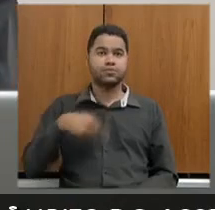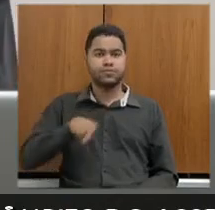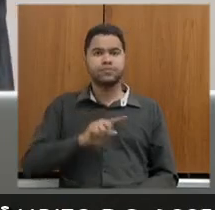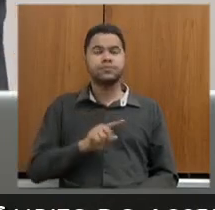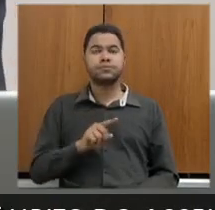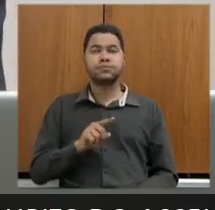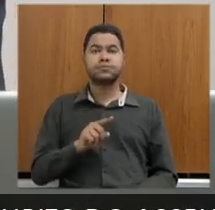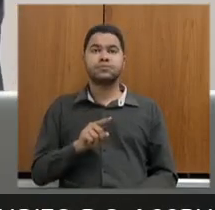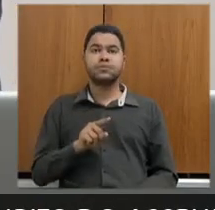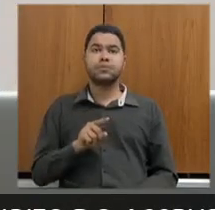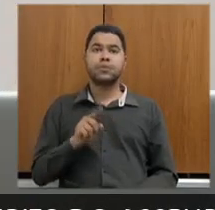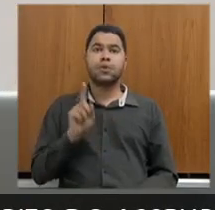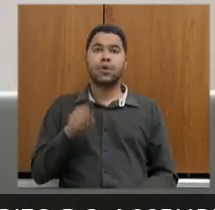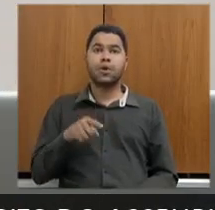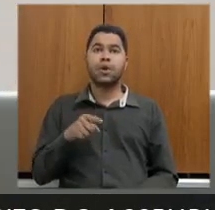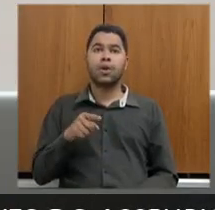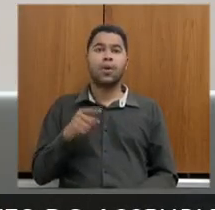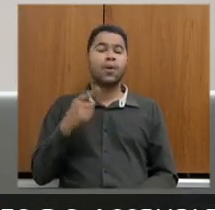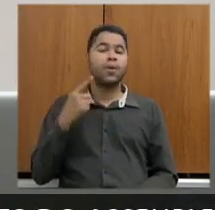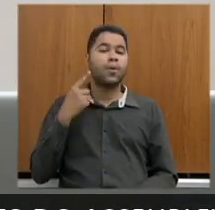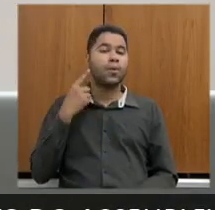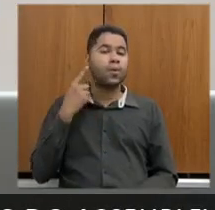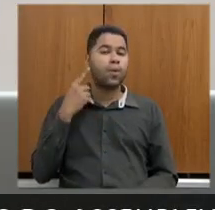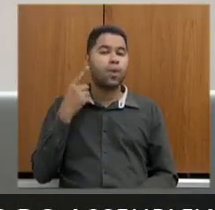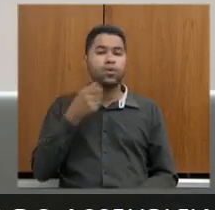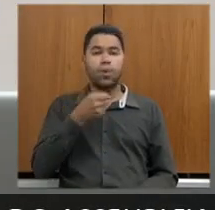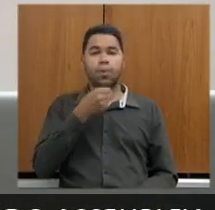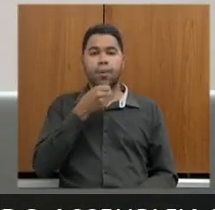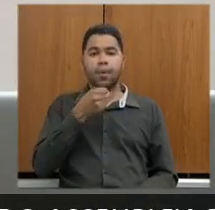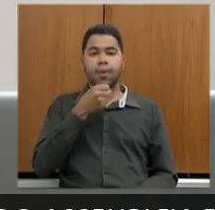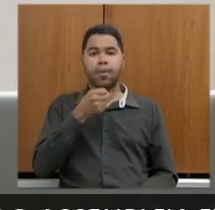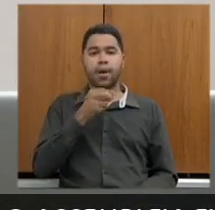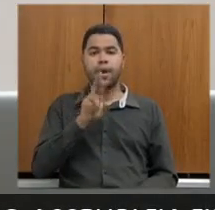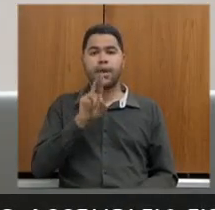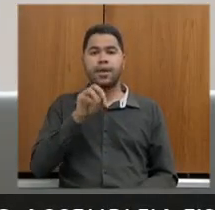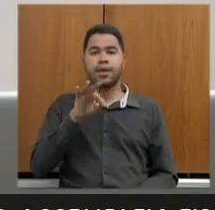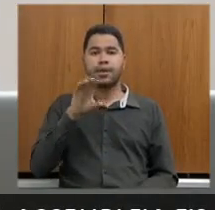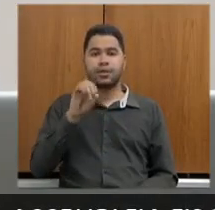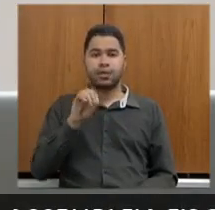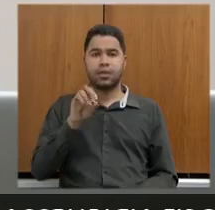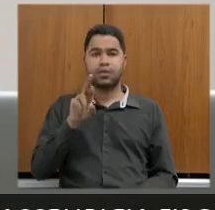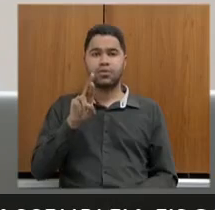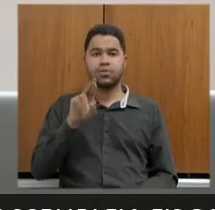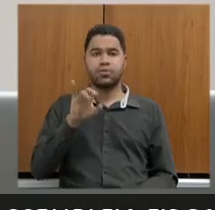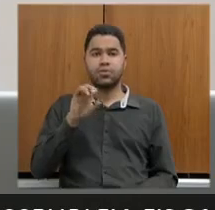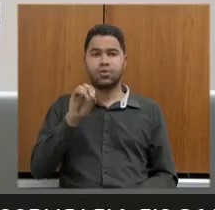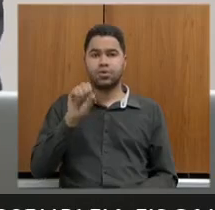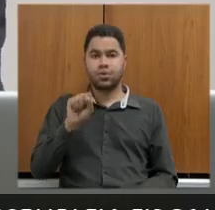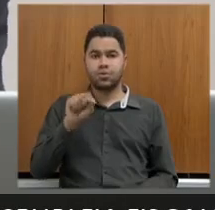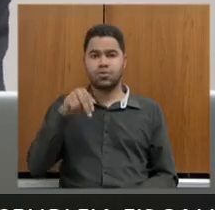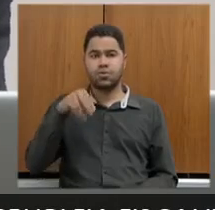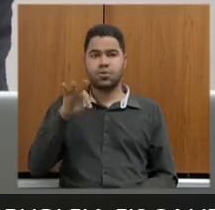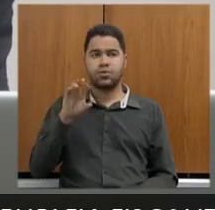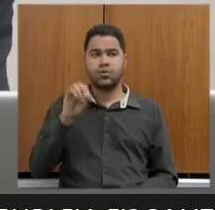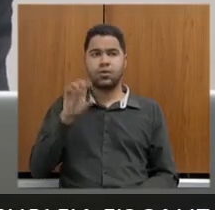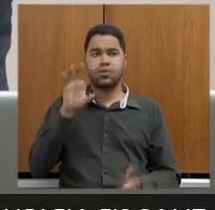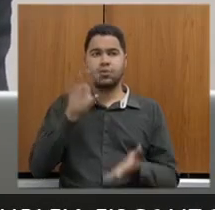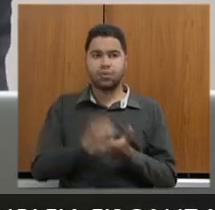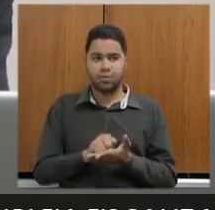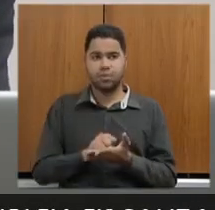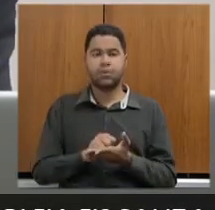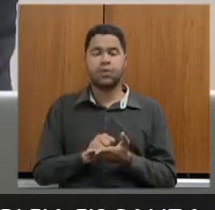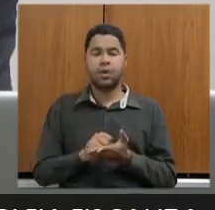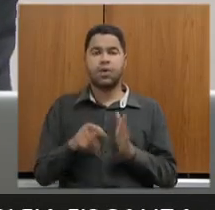Assessoria coloca o áudio do repórter Renato Rios Neto eu estou lá no